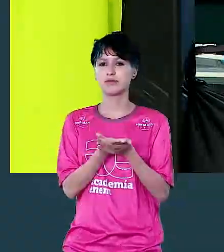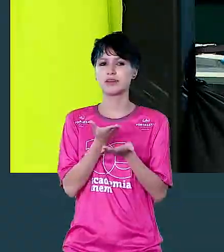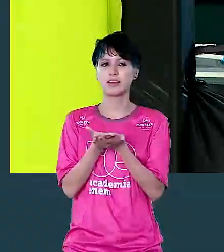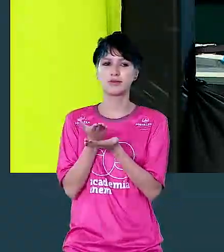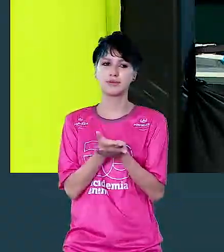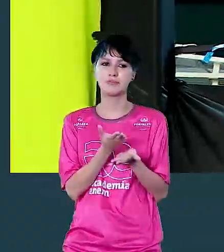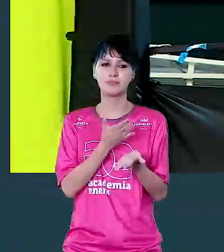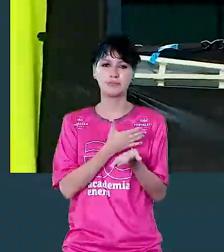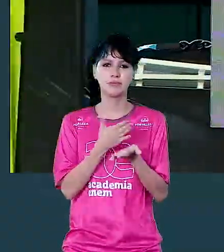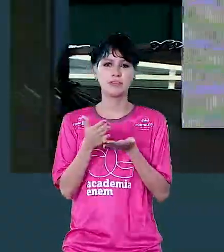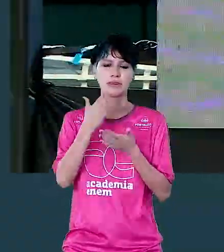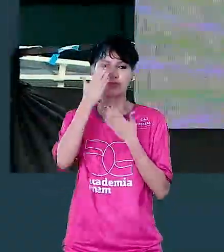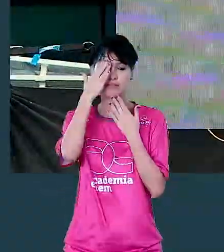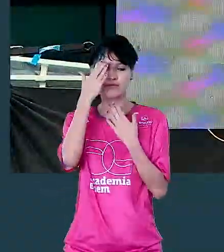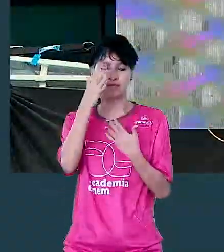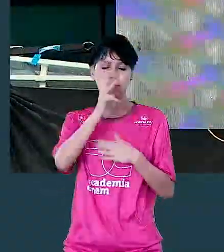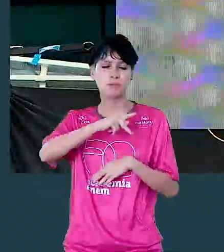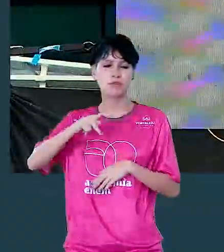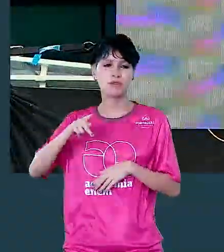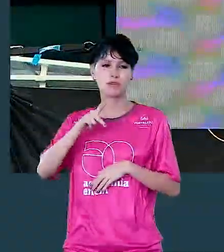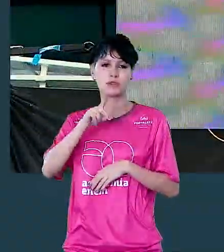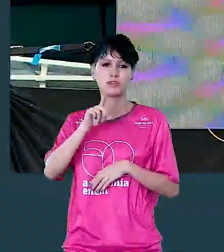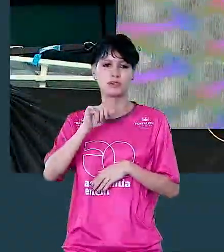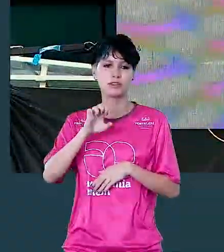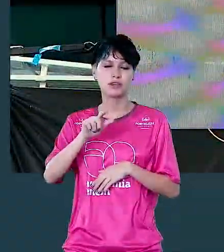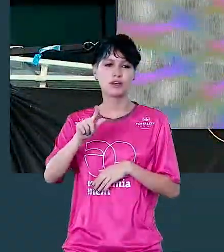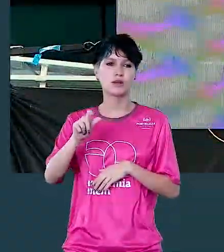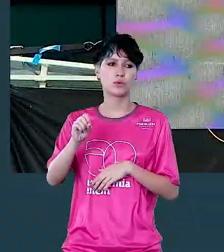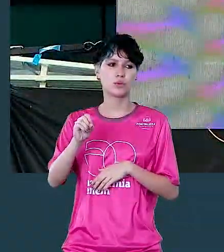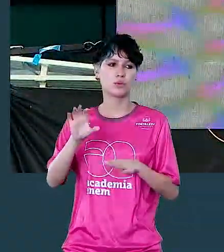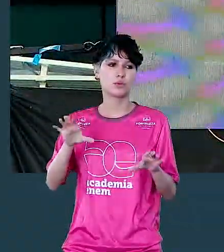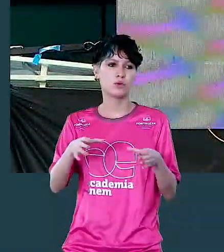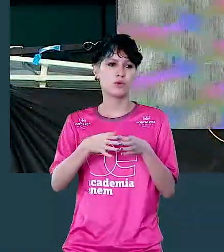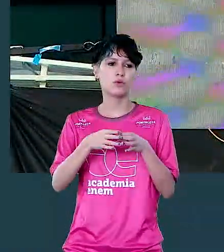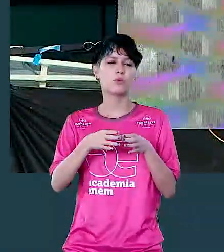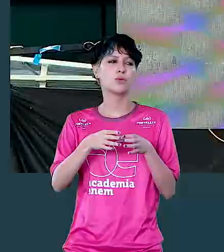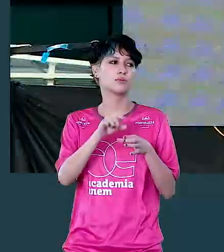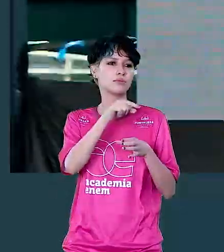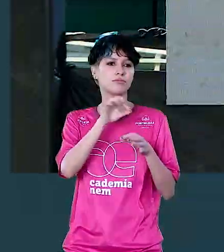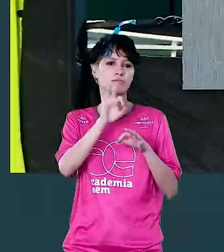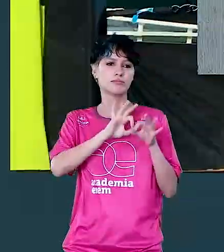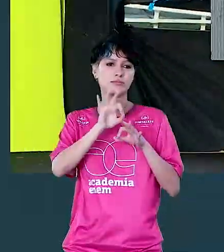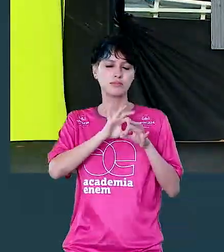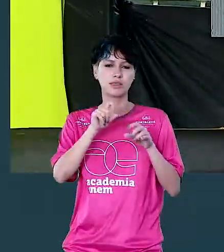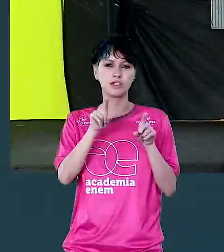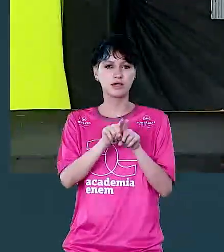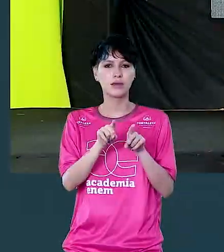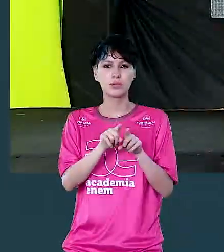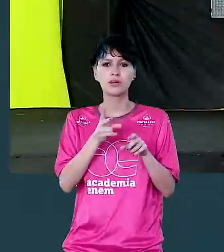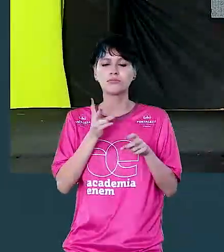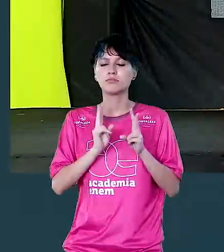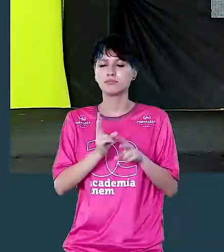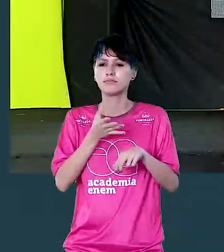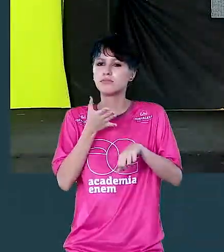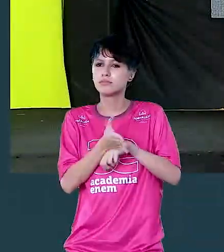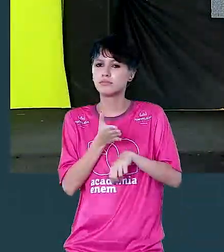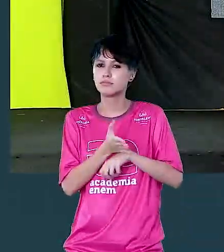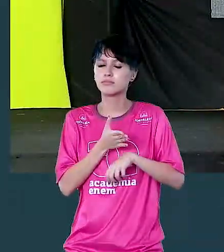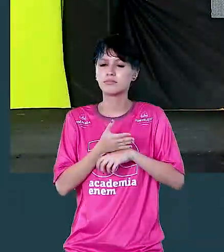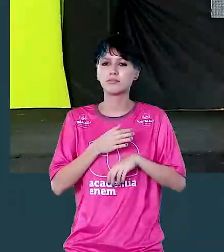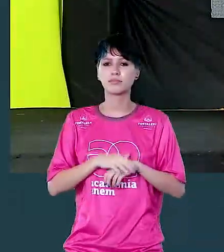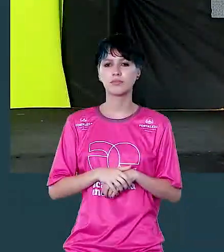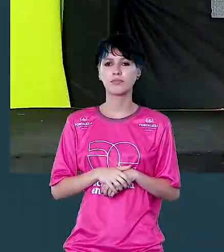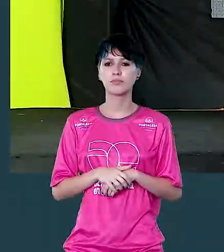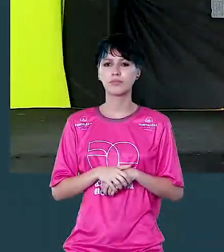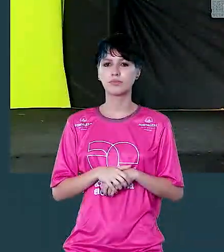Antes de começar, queria agradecer ao professor Diego Pereira, toda a equipe dele, equipe maravilhosa aqui, que está sempre aqui junto com a gente, né?